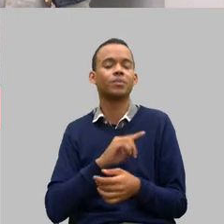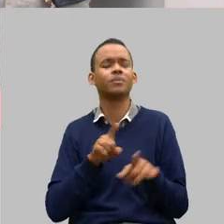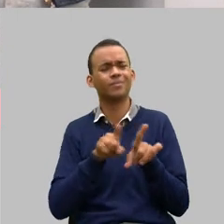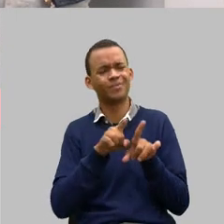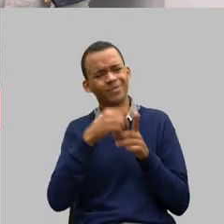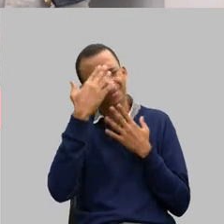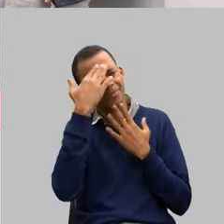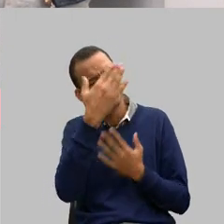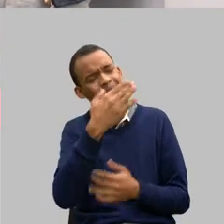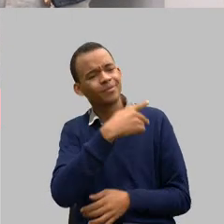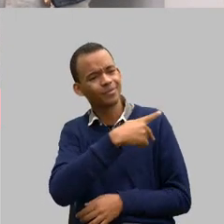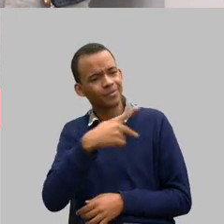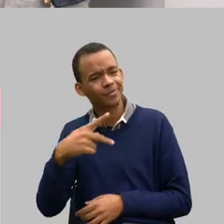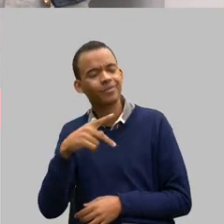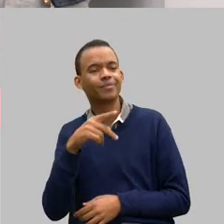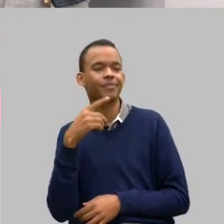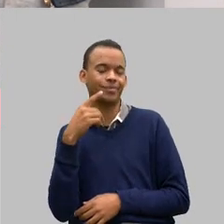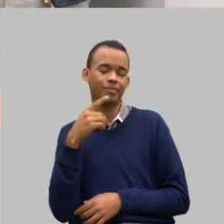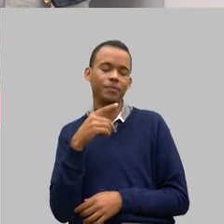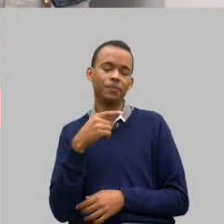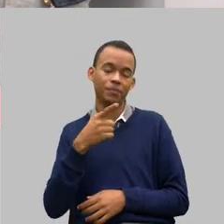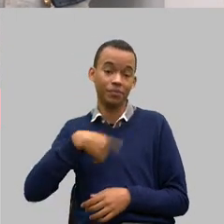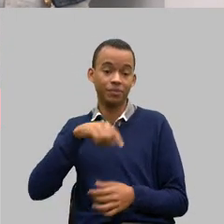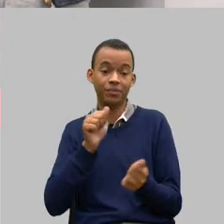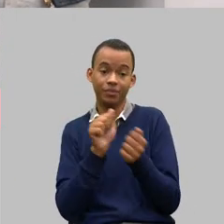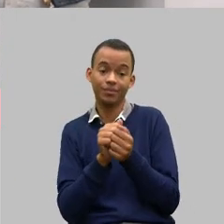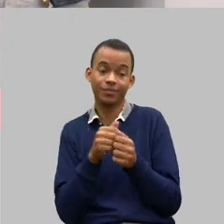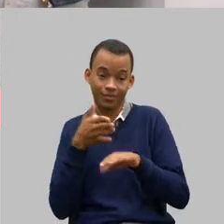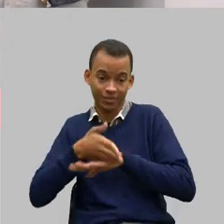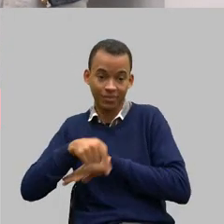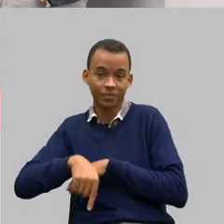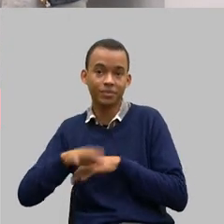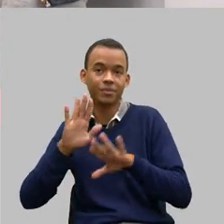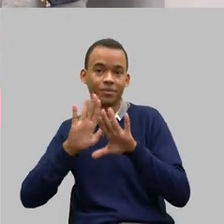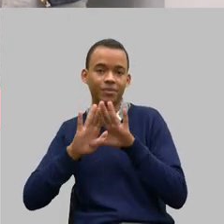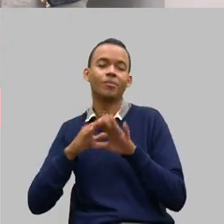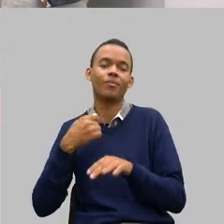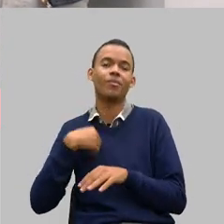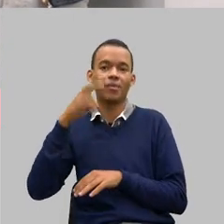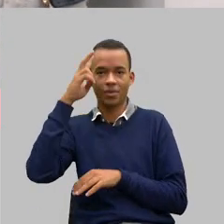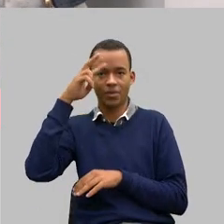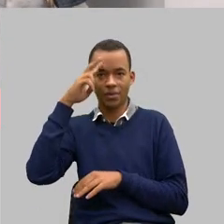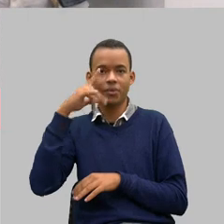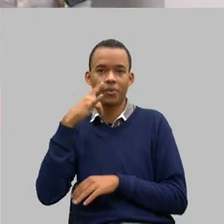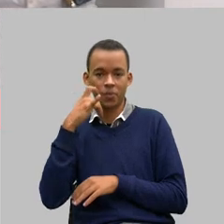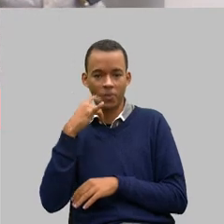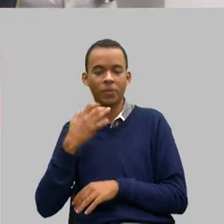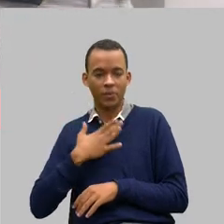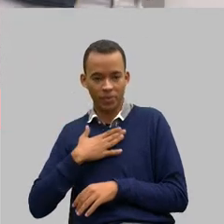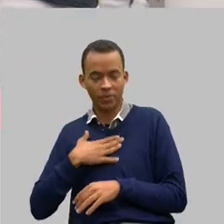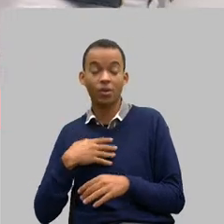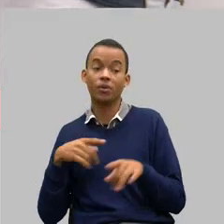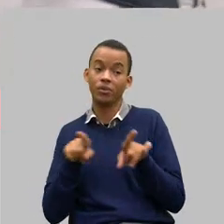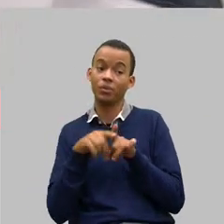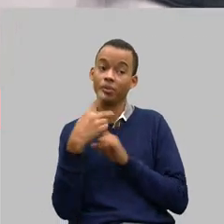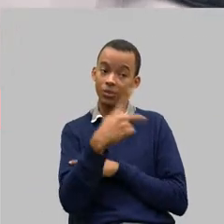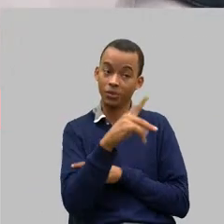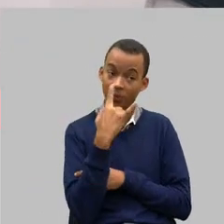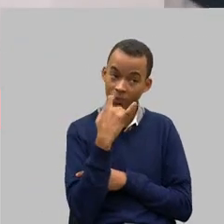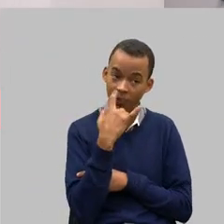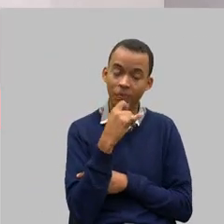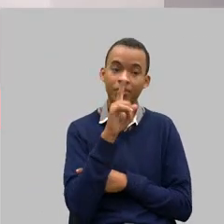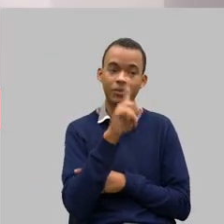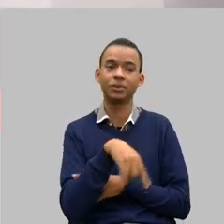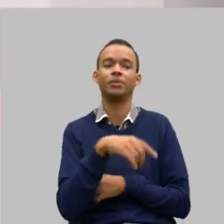né Chegamos juntos nessa casa Né Eu tenho a história do meu pais mas você tem também a história do seu pai Celso cota